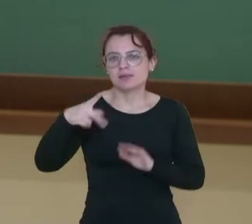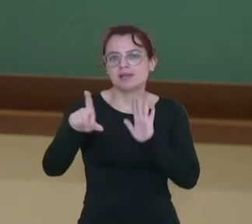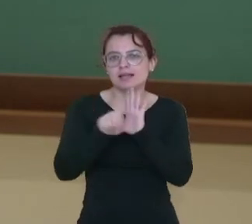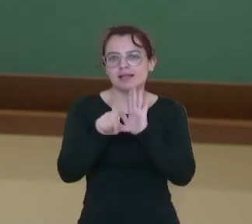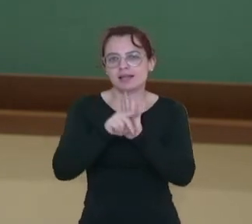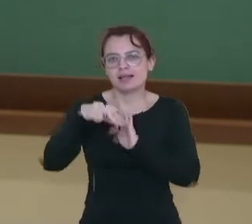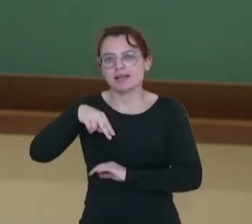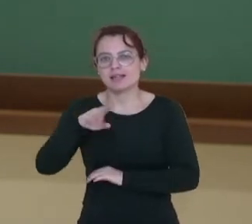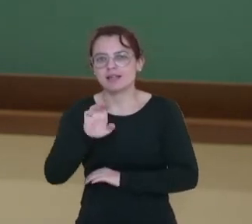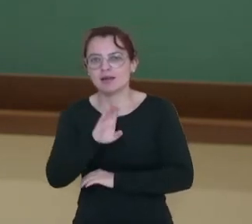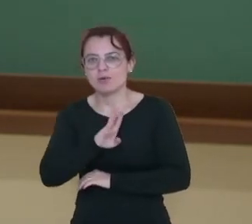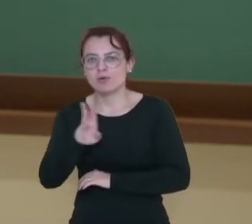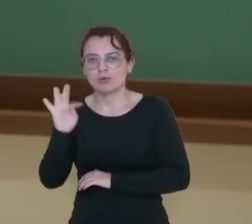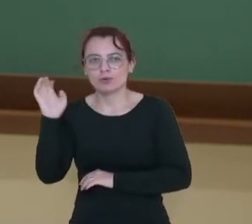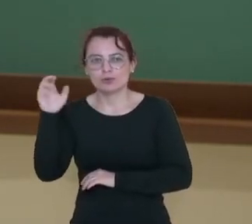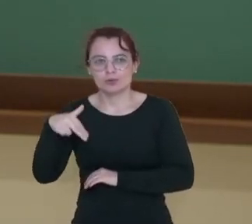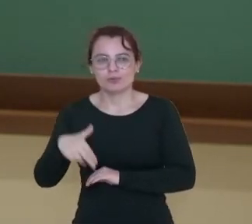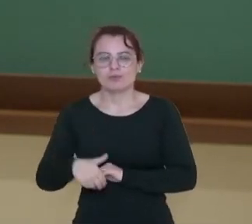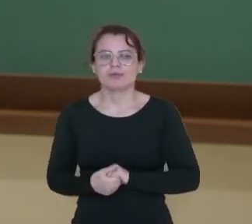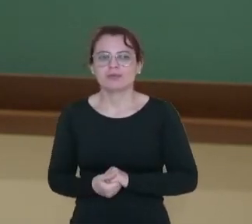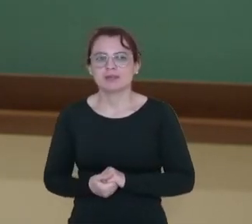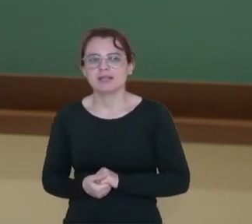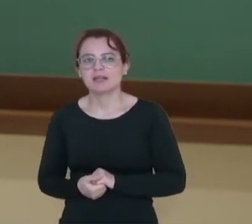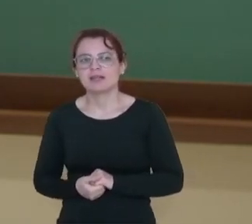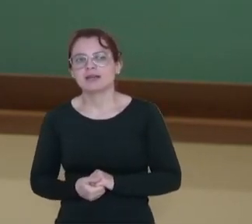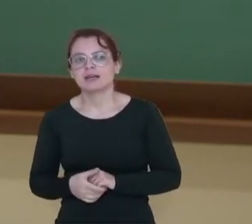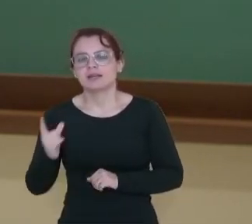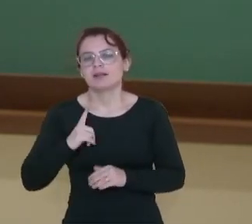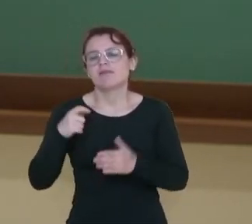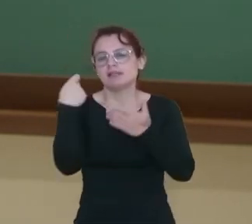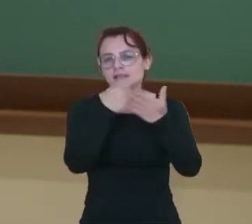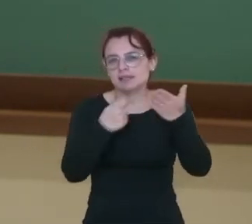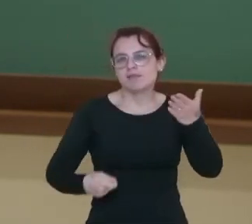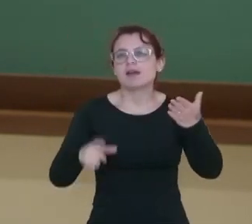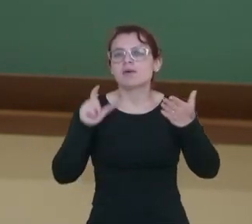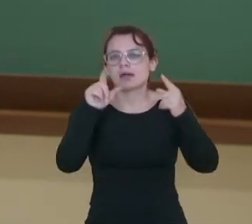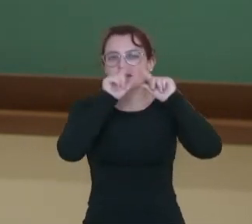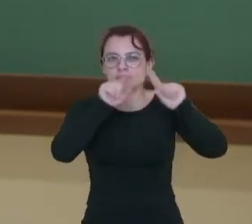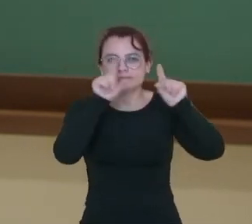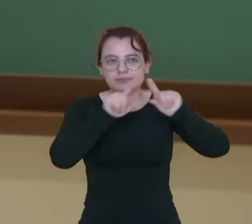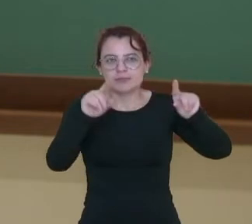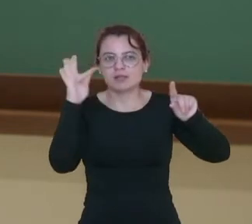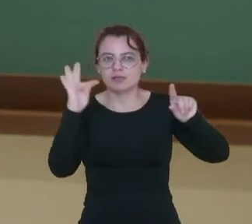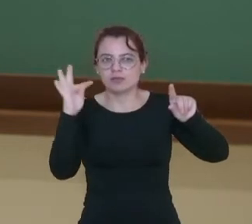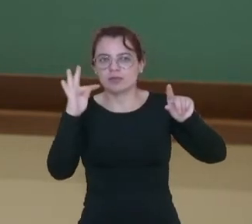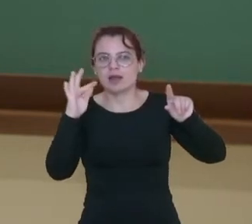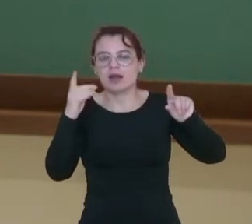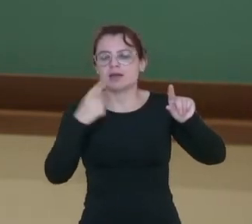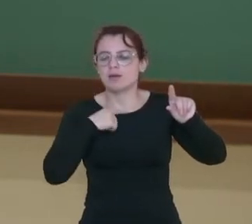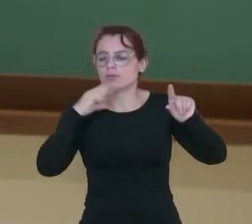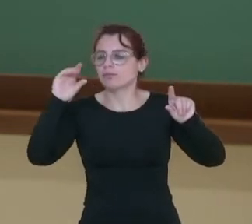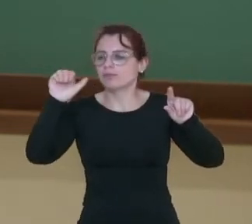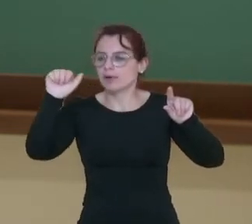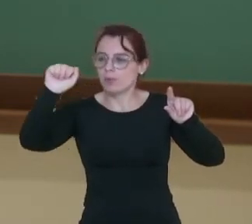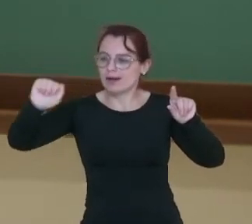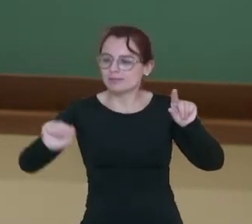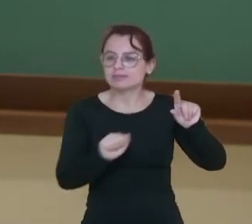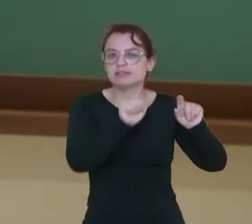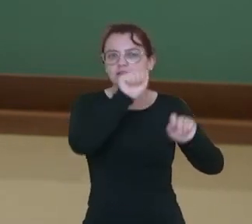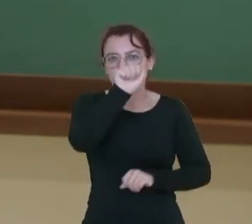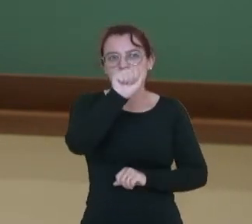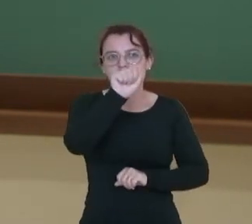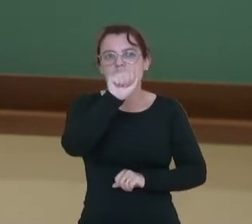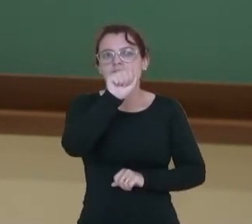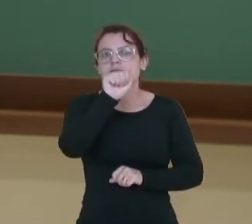claro, se você pegar, escrever a equação de Torricelli e isolar o termo A de aceleração, se você